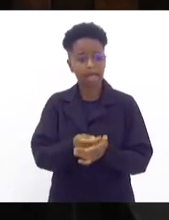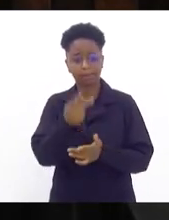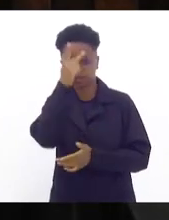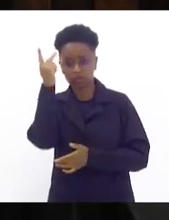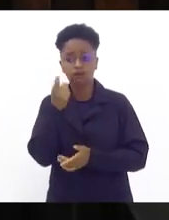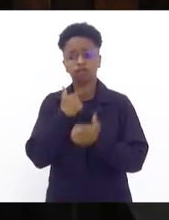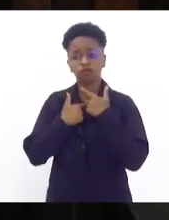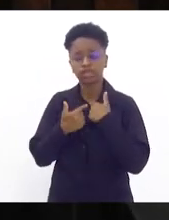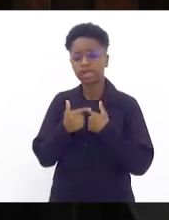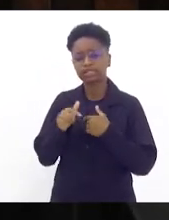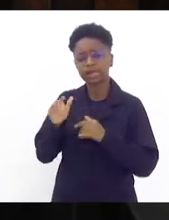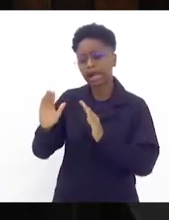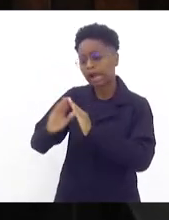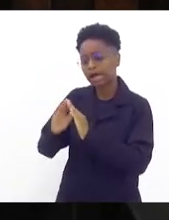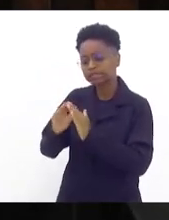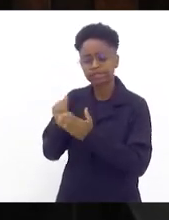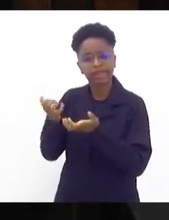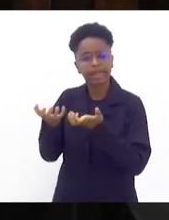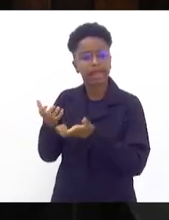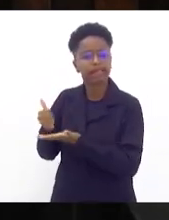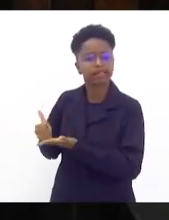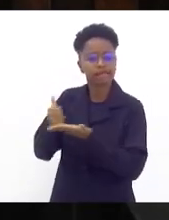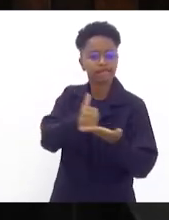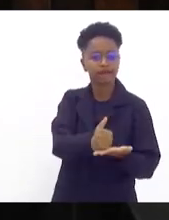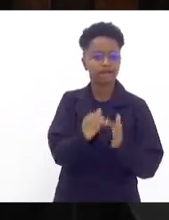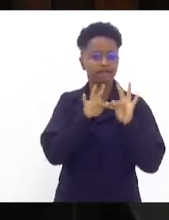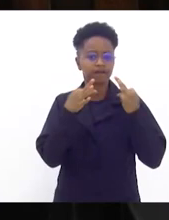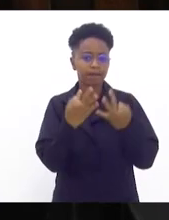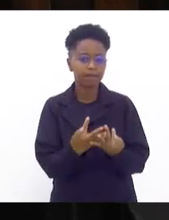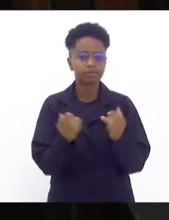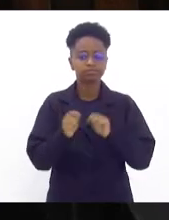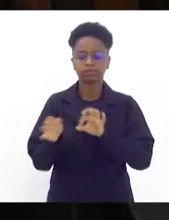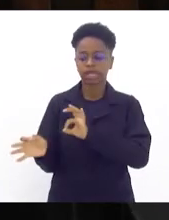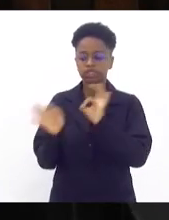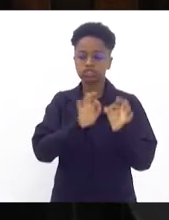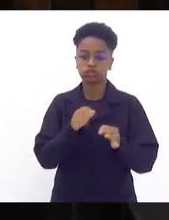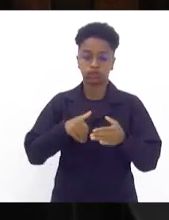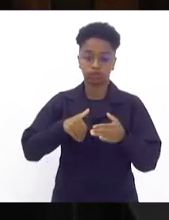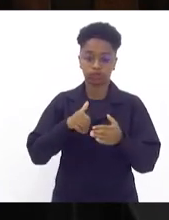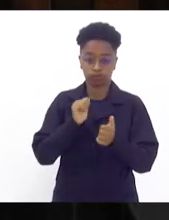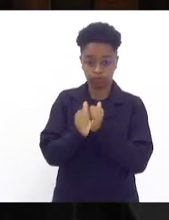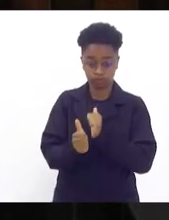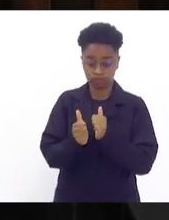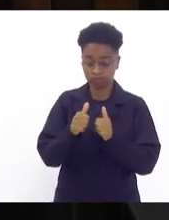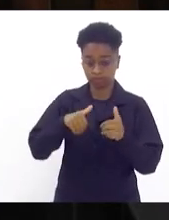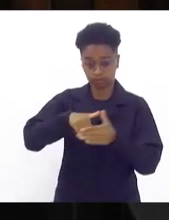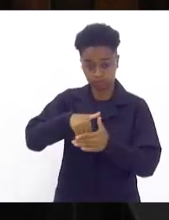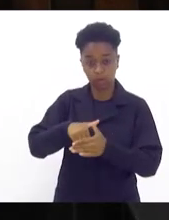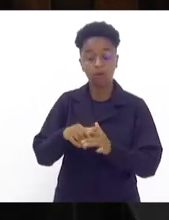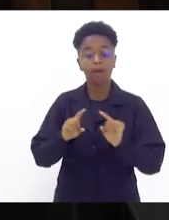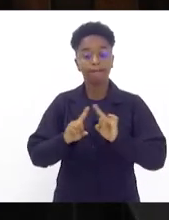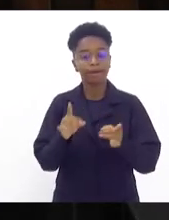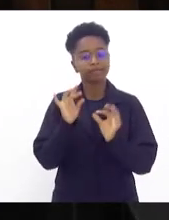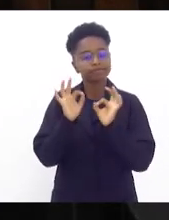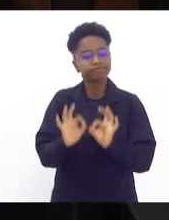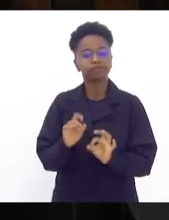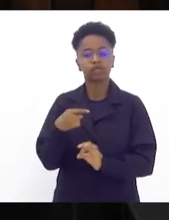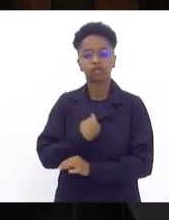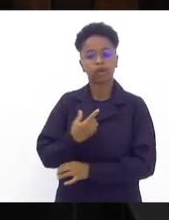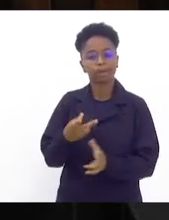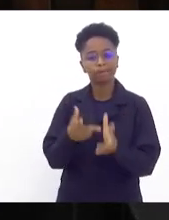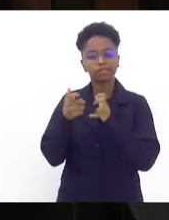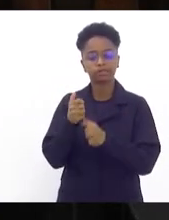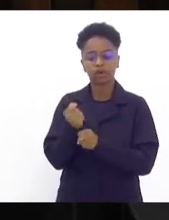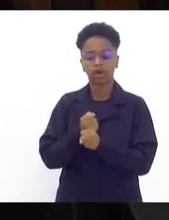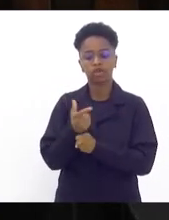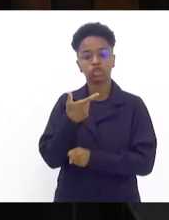quer sair de casa para levar seu filho, sua família para assistir o jogo de futebol. Exatamente como nós verificamos em